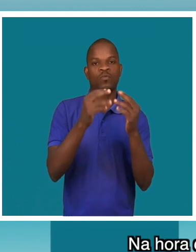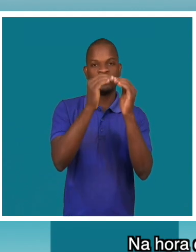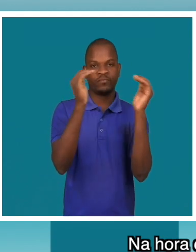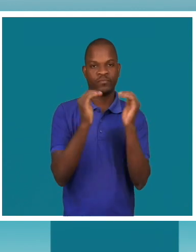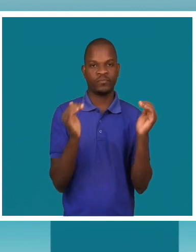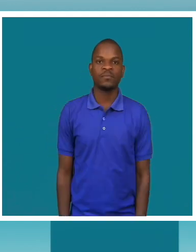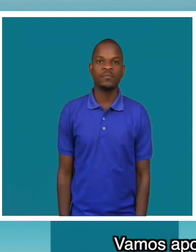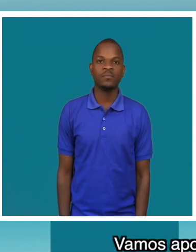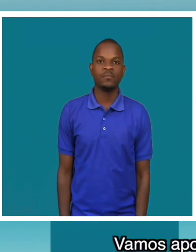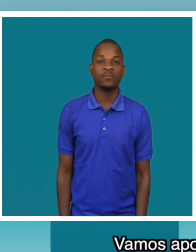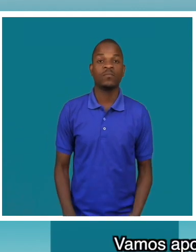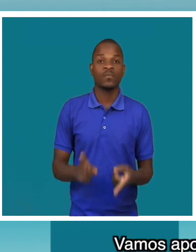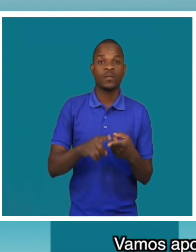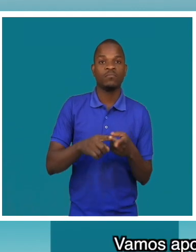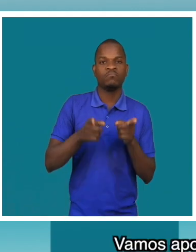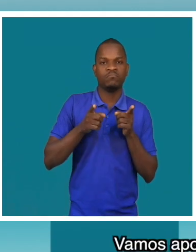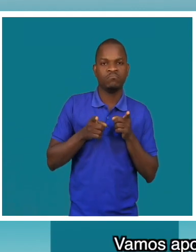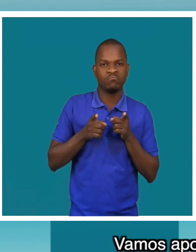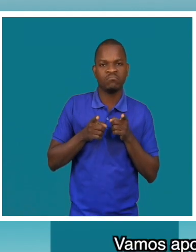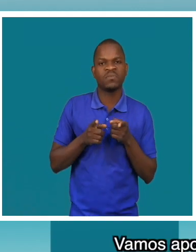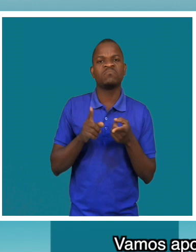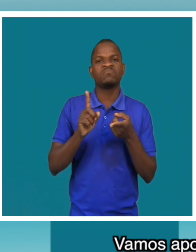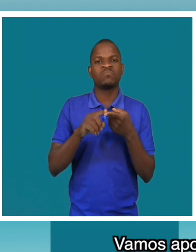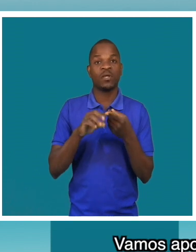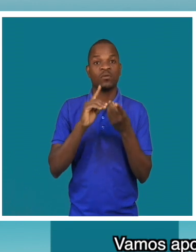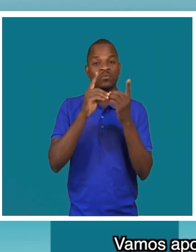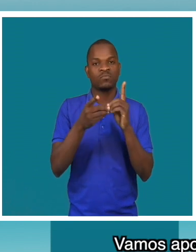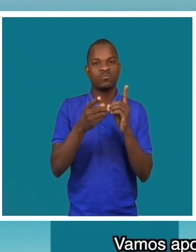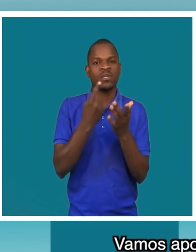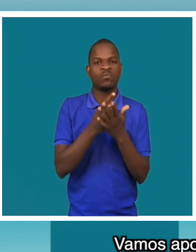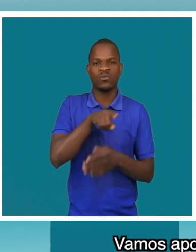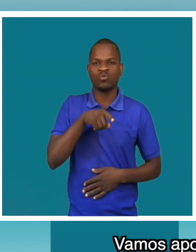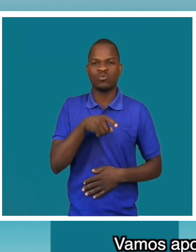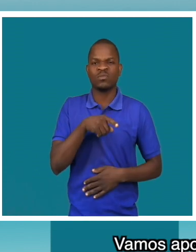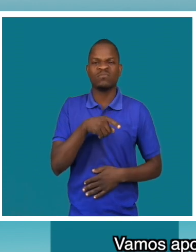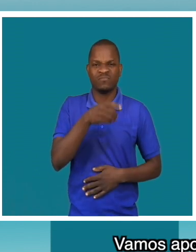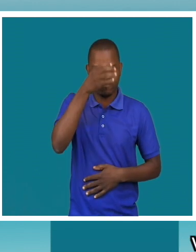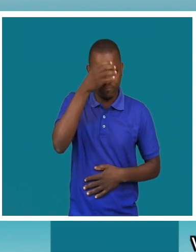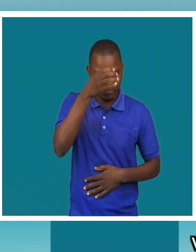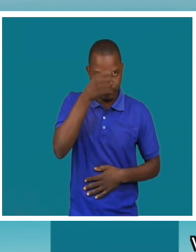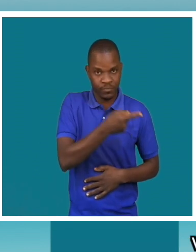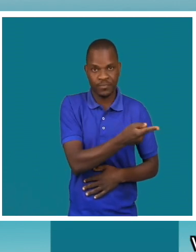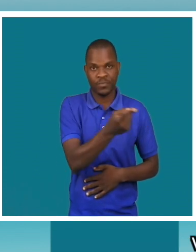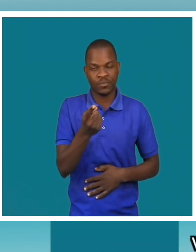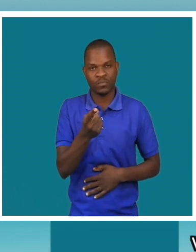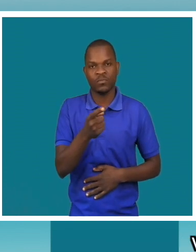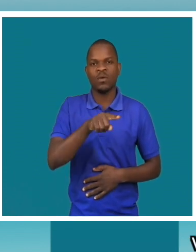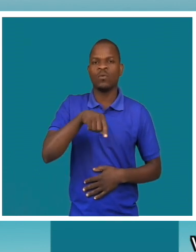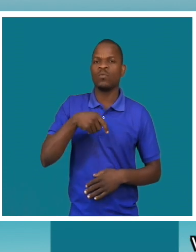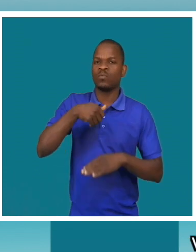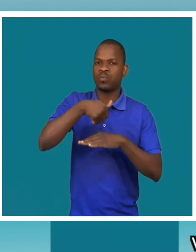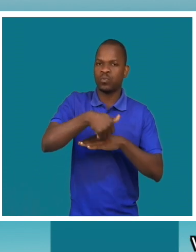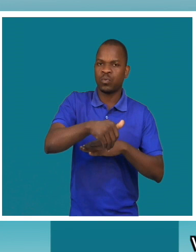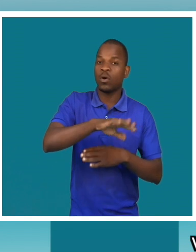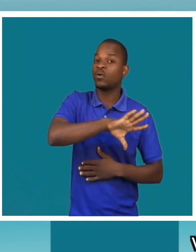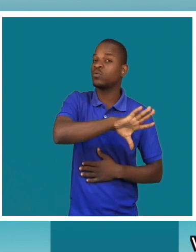novo elenco. As meninas e as raparigas vamos apostar nelas vamos continuar e